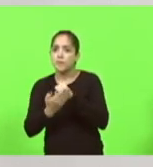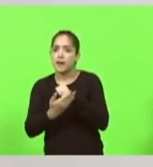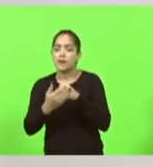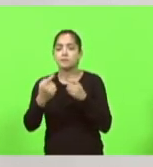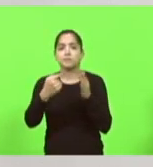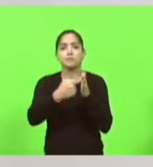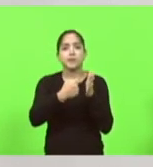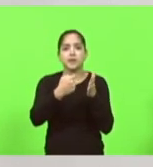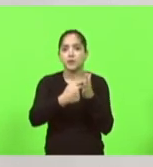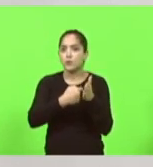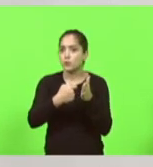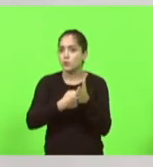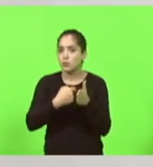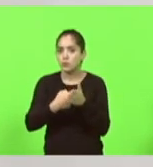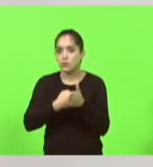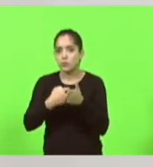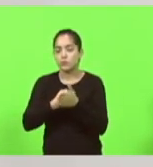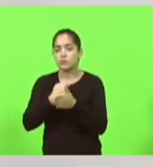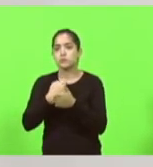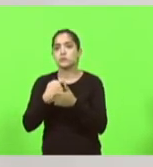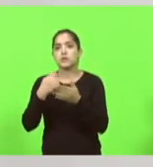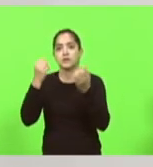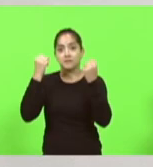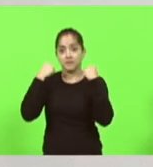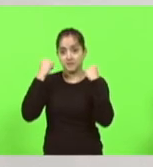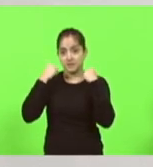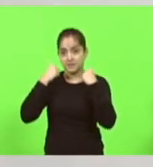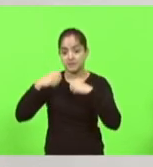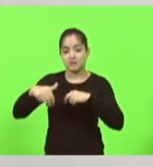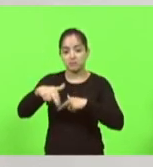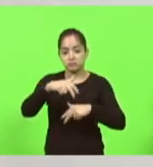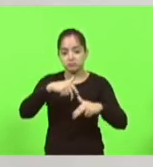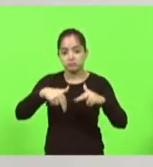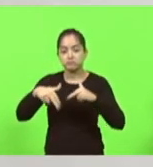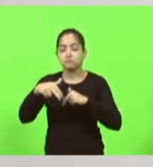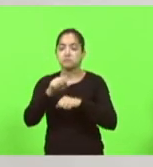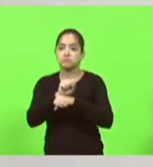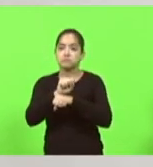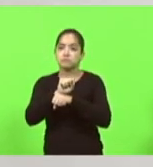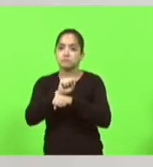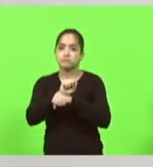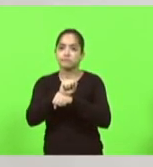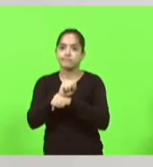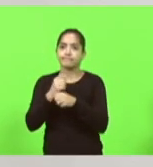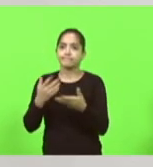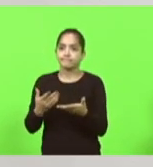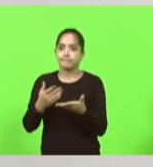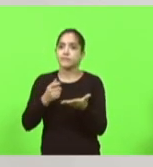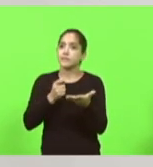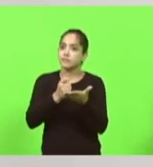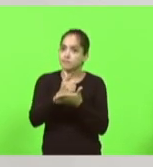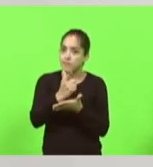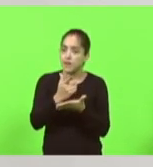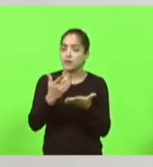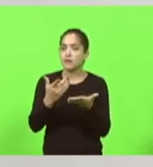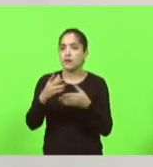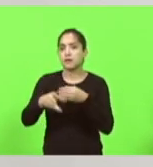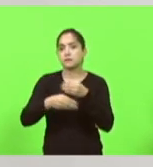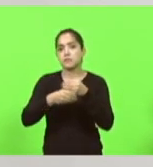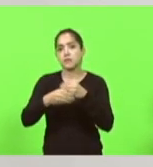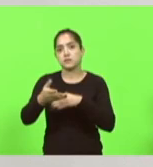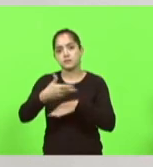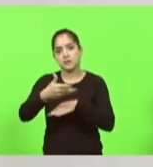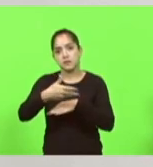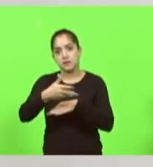principalmente no pós-expediente, que vem se exercitar na beira-rio, e eles estão aguardando o governador. Pague as emendas da Amurel, dê celeridade a esse